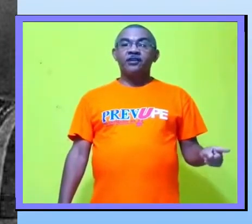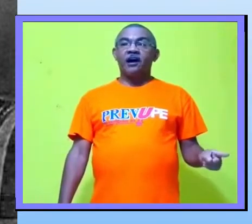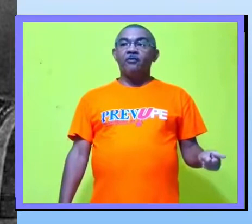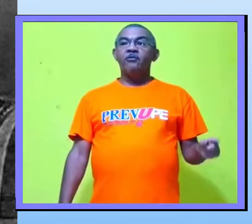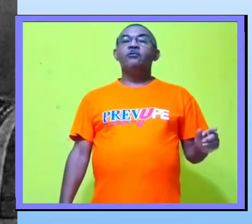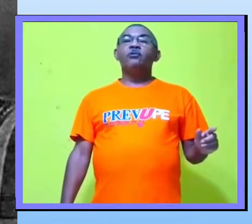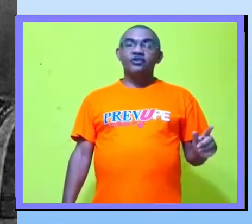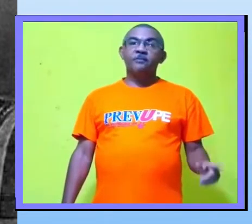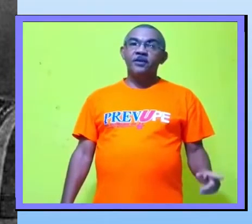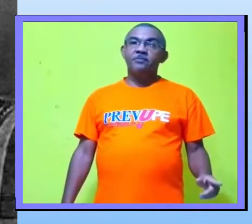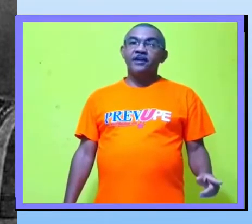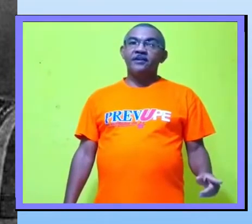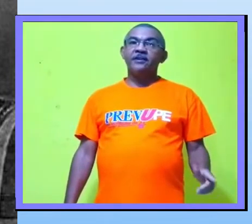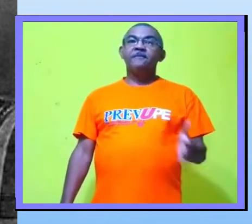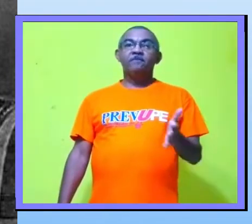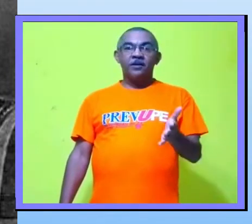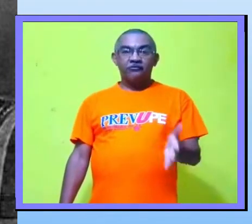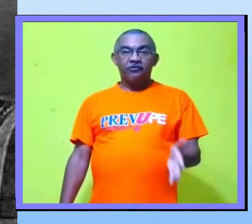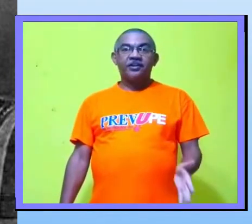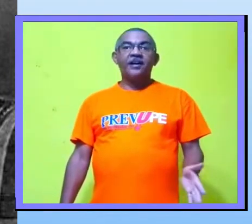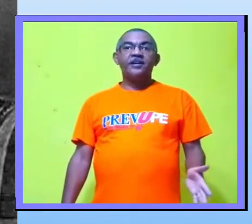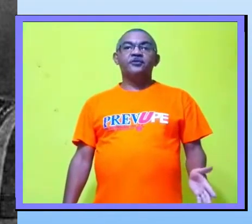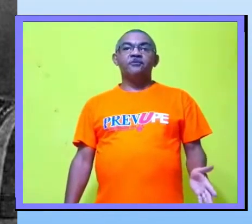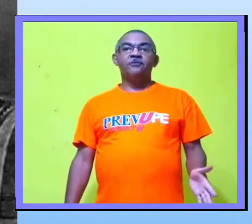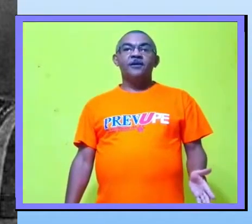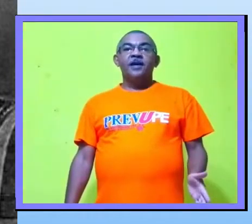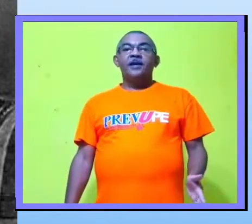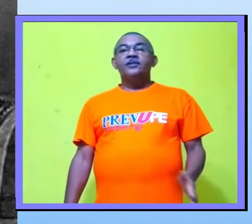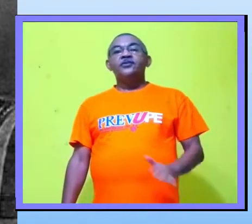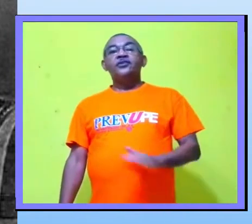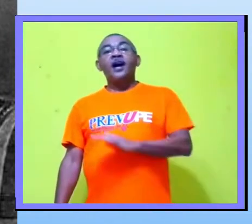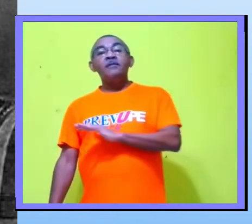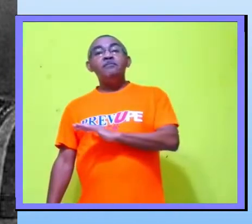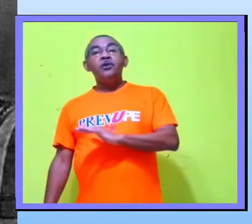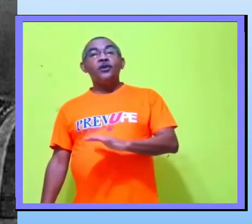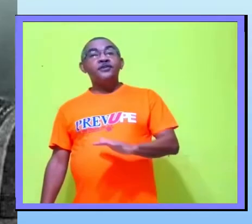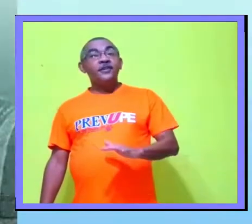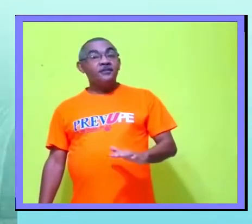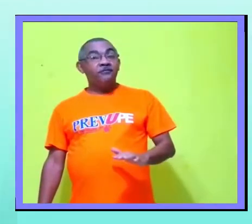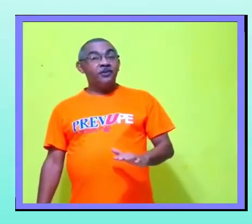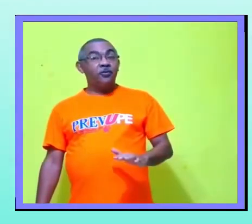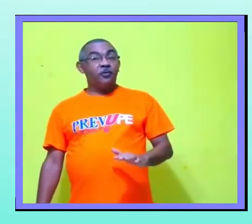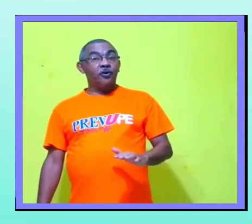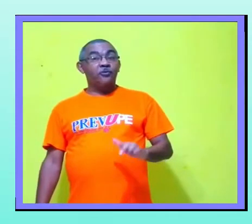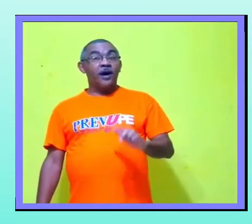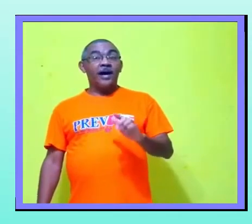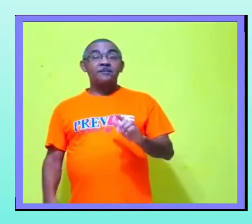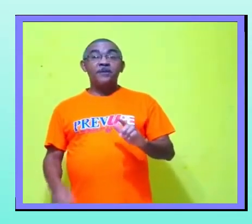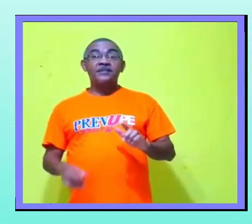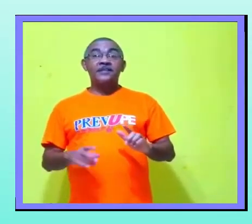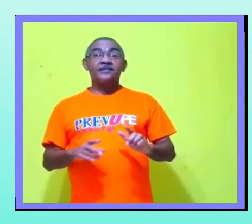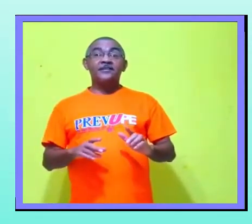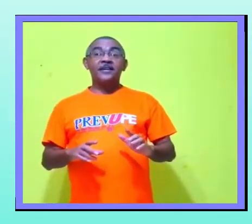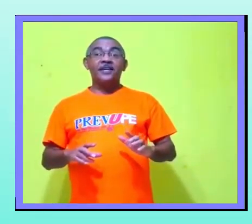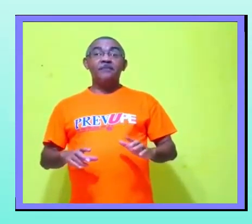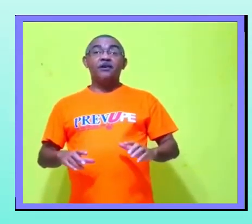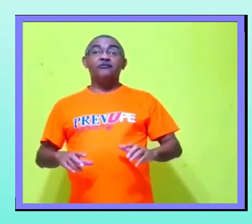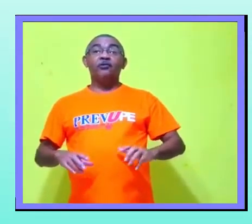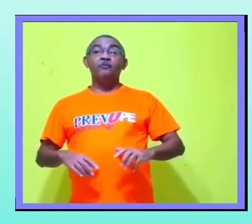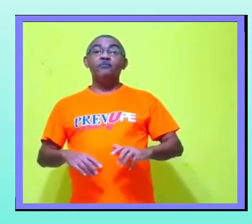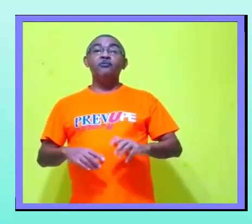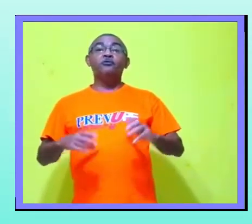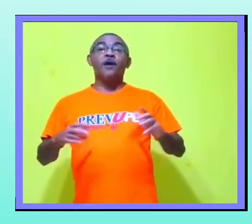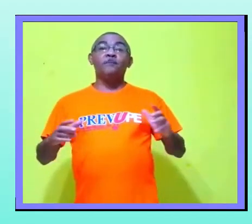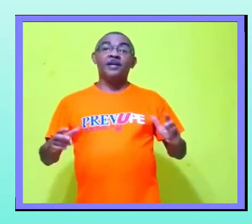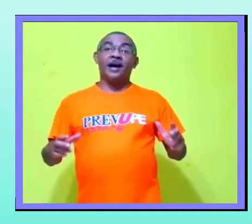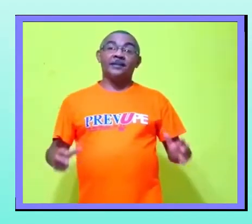força vital, ou simplesmente vitalismo. Já em 1828, as pesquisas em química